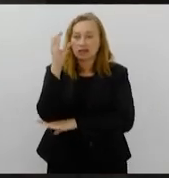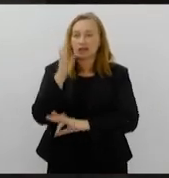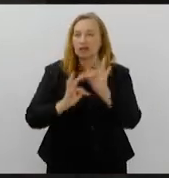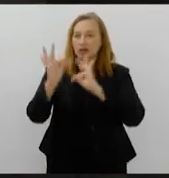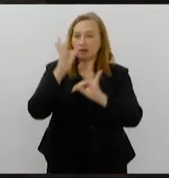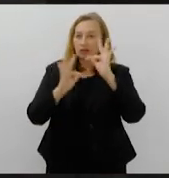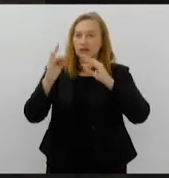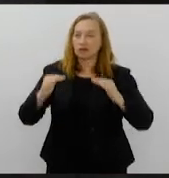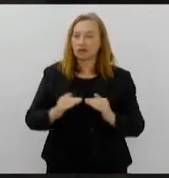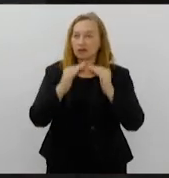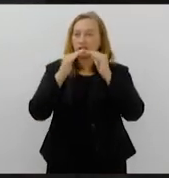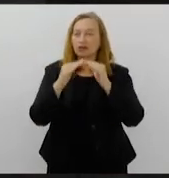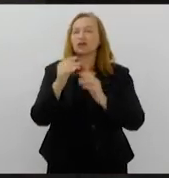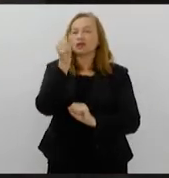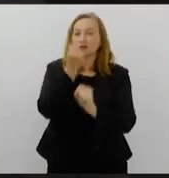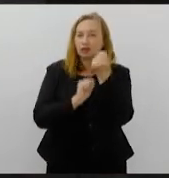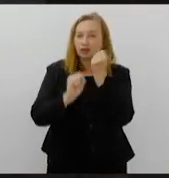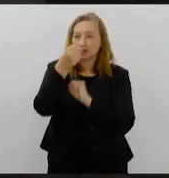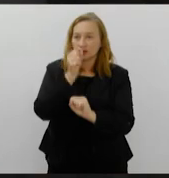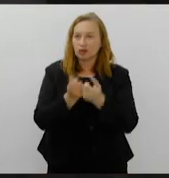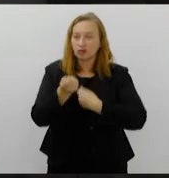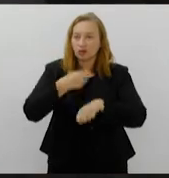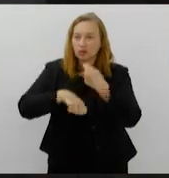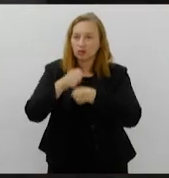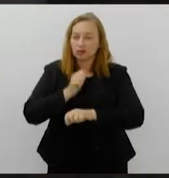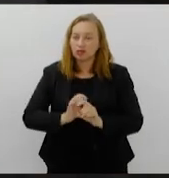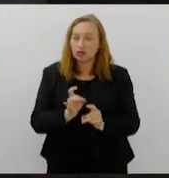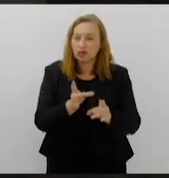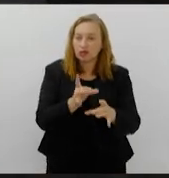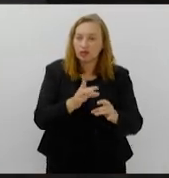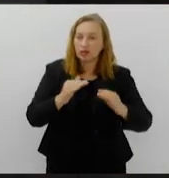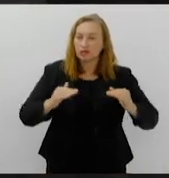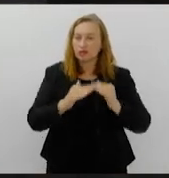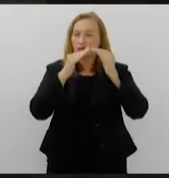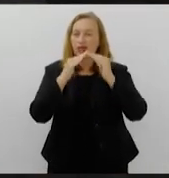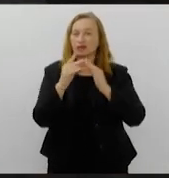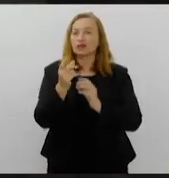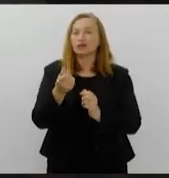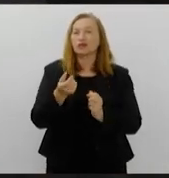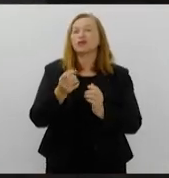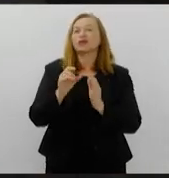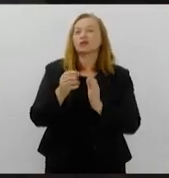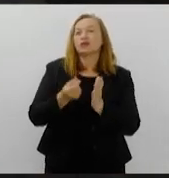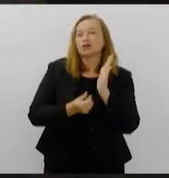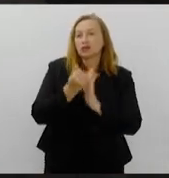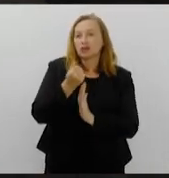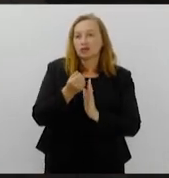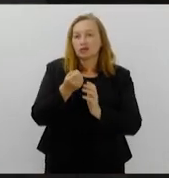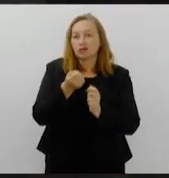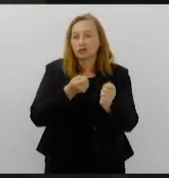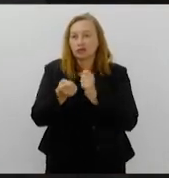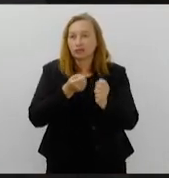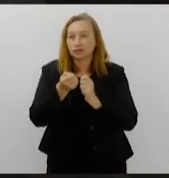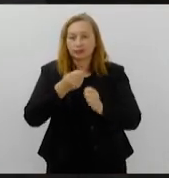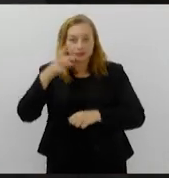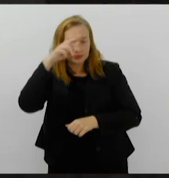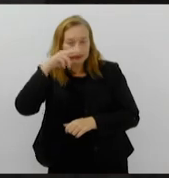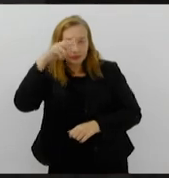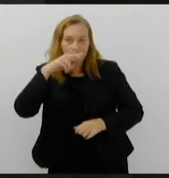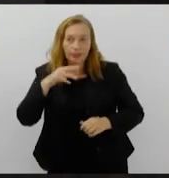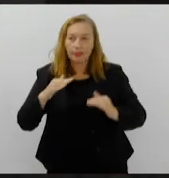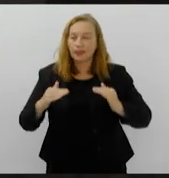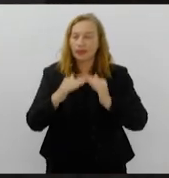de Economia, Indústria e Comércio favorável e de Orçamento, Finanças, Fiscalização Financeira e Controle favorável.